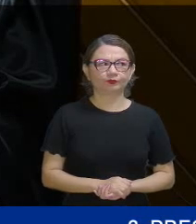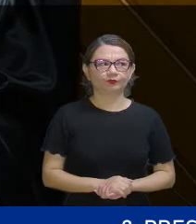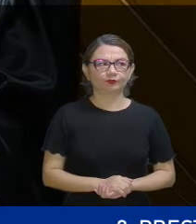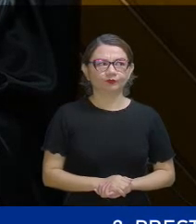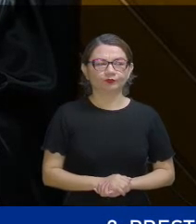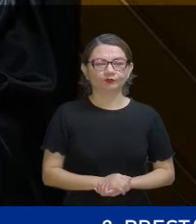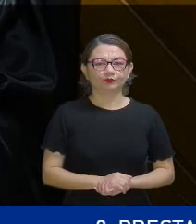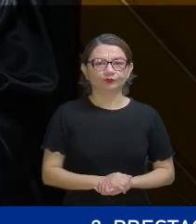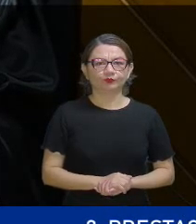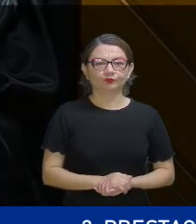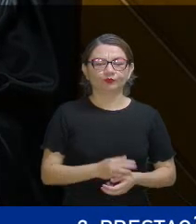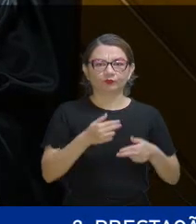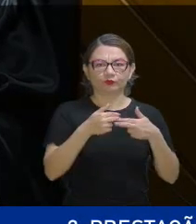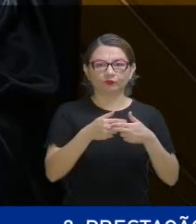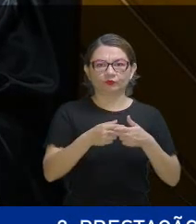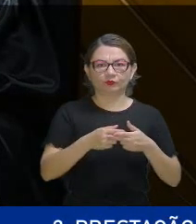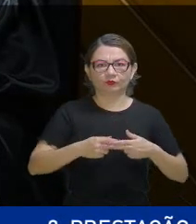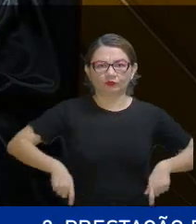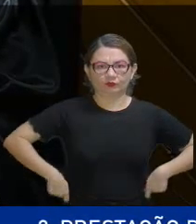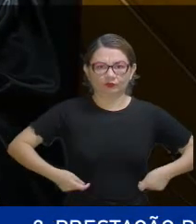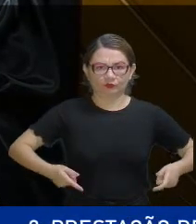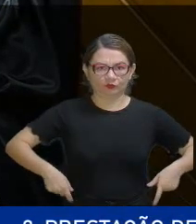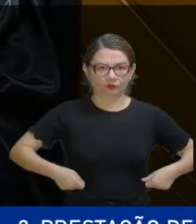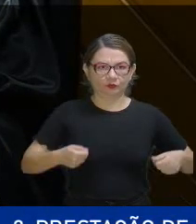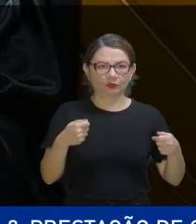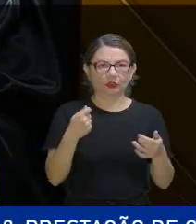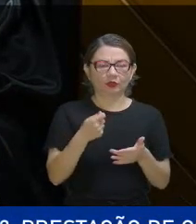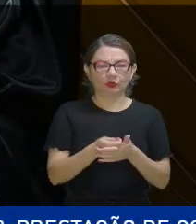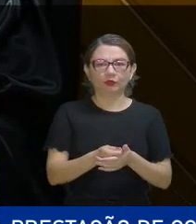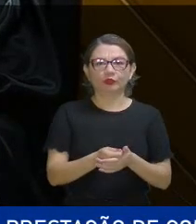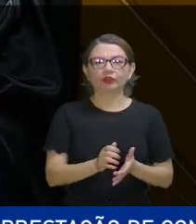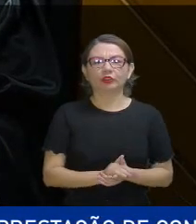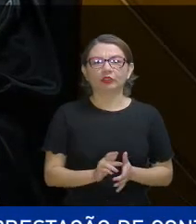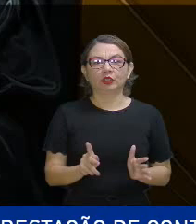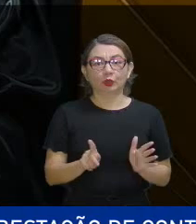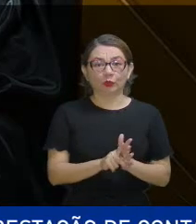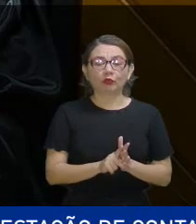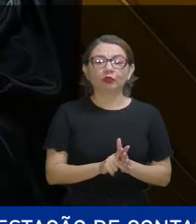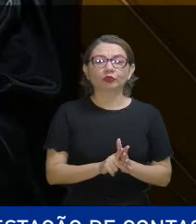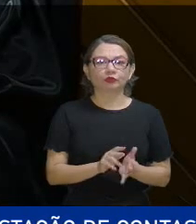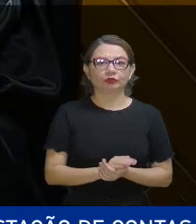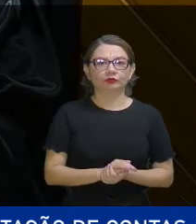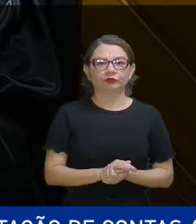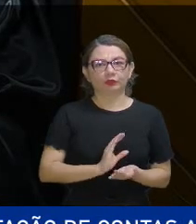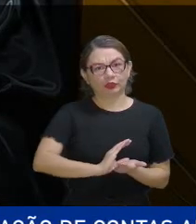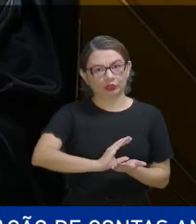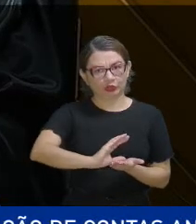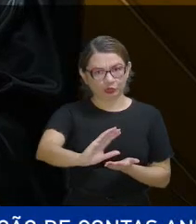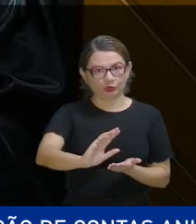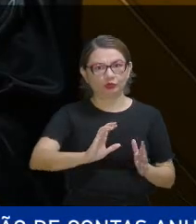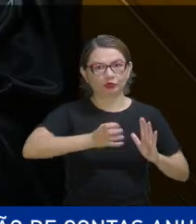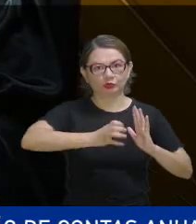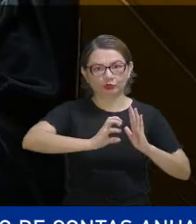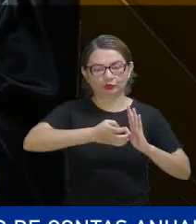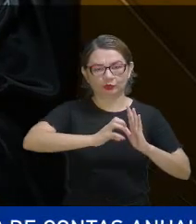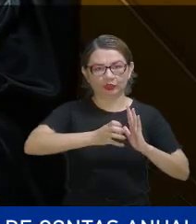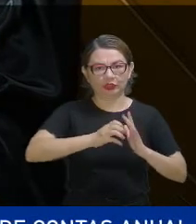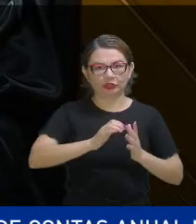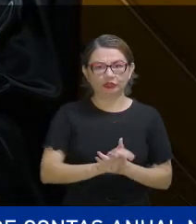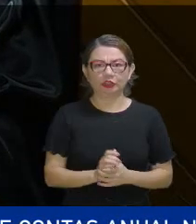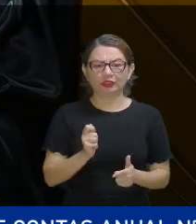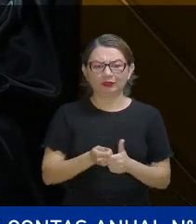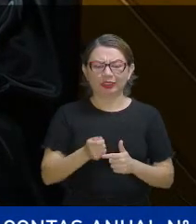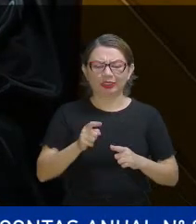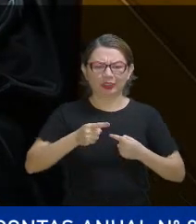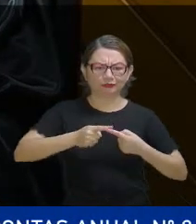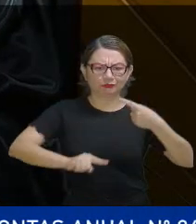A despesa realizada com recursos do fundo partidários que não foram regularmente comprovadas e pagas em desacordo com a